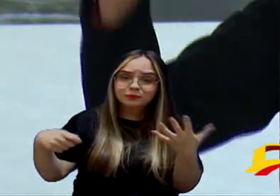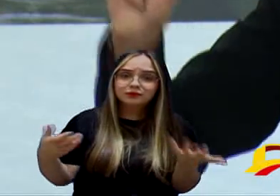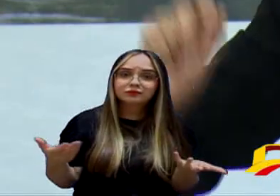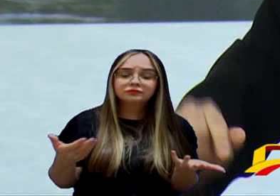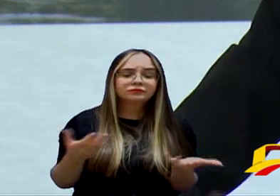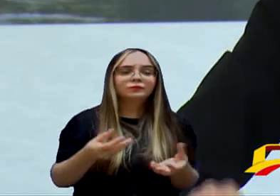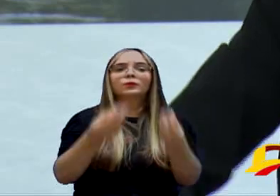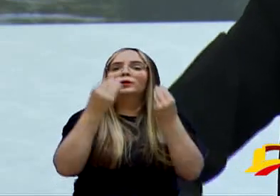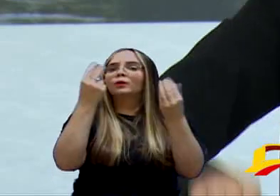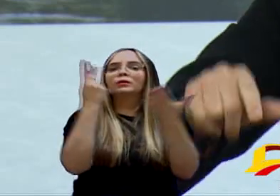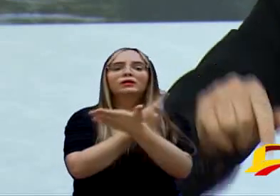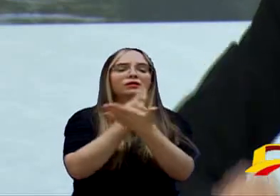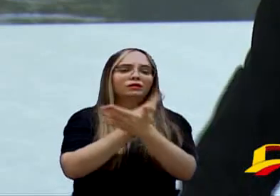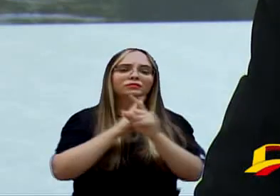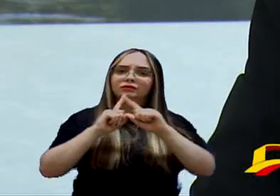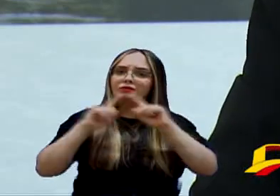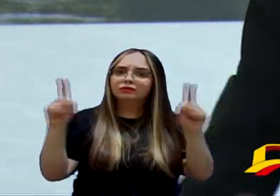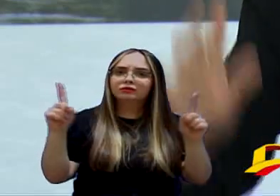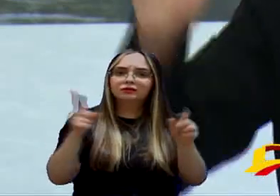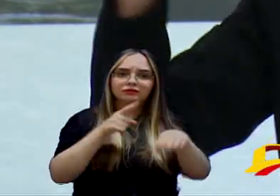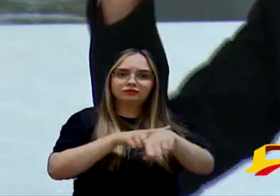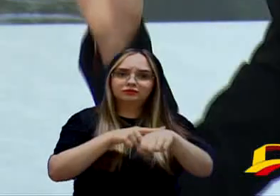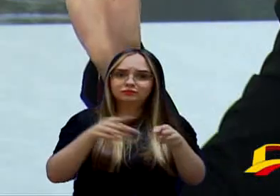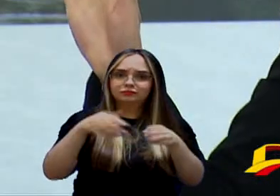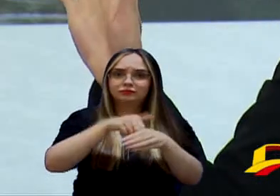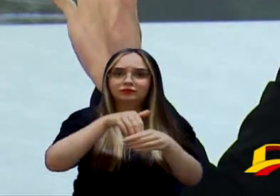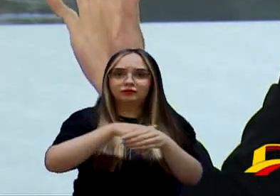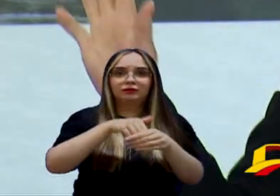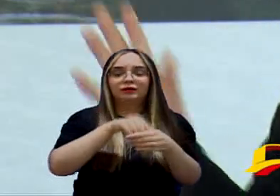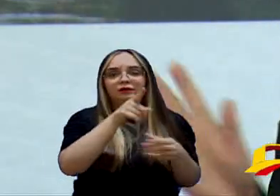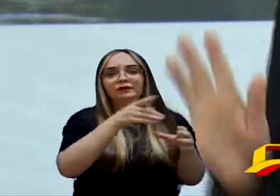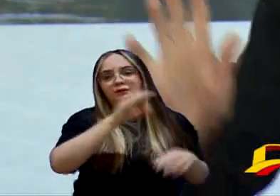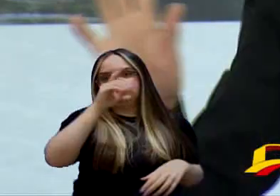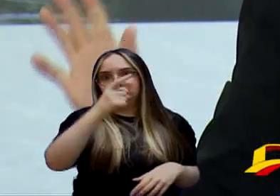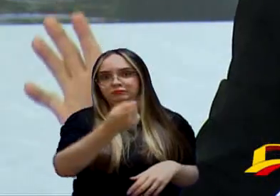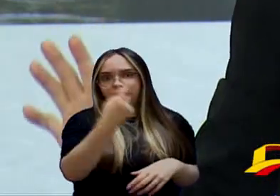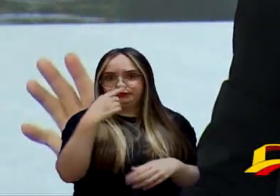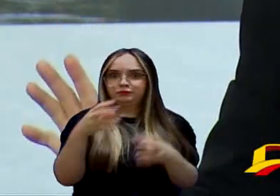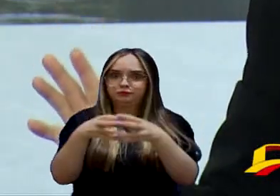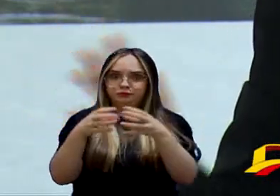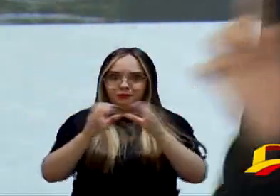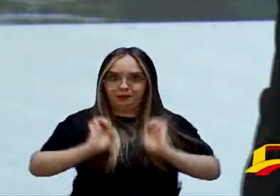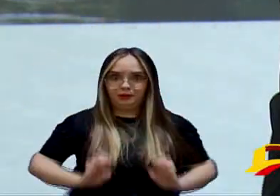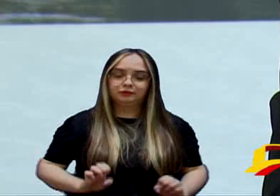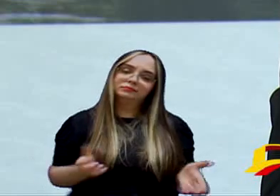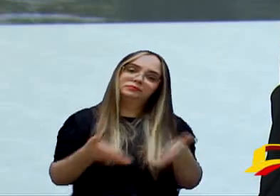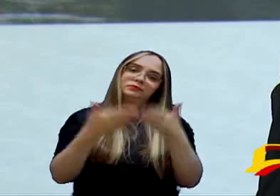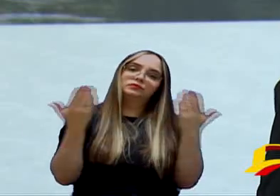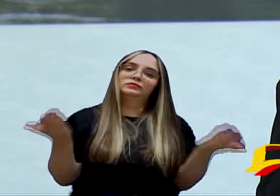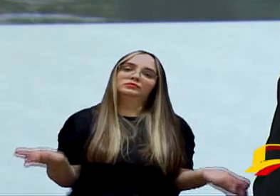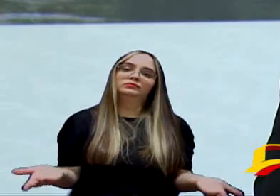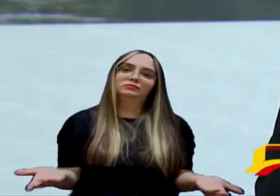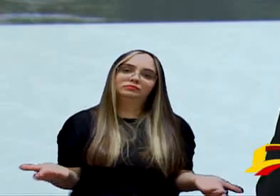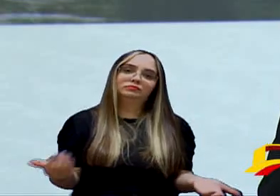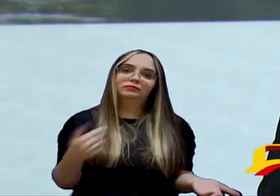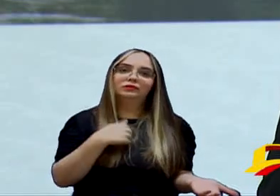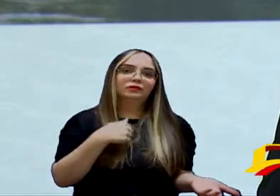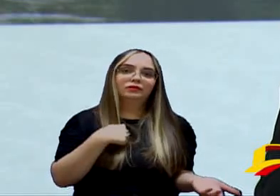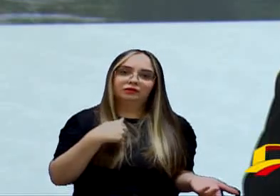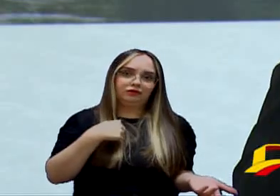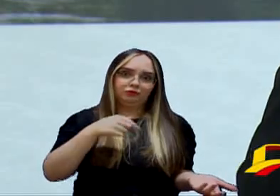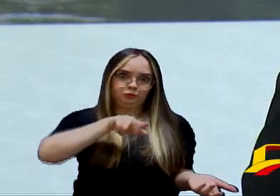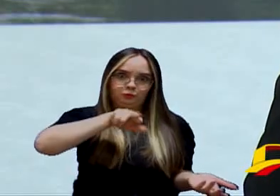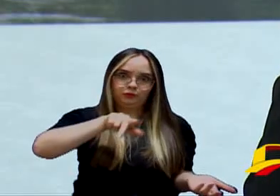é escandalosofia no período eleitoral Ela vai para comissão de ética então por favor né E essa vereadora aqui não tá para